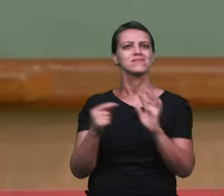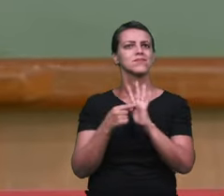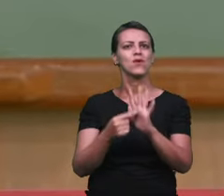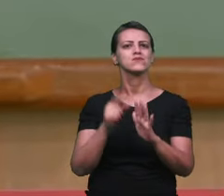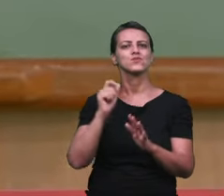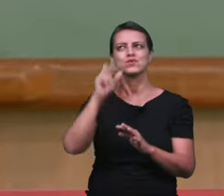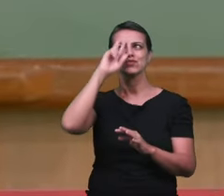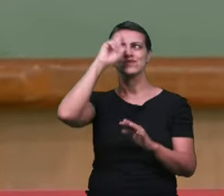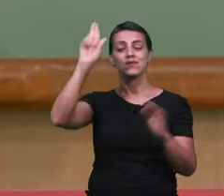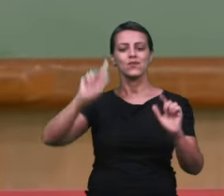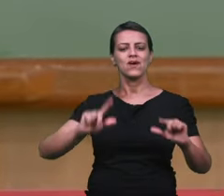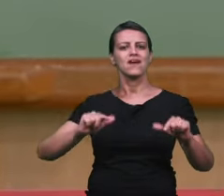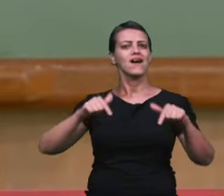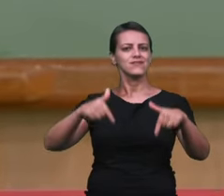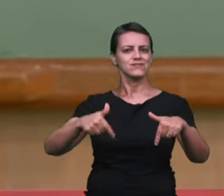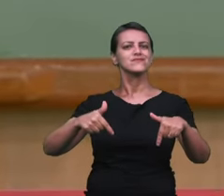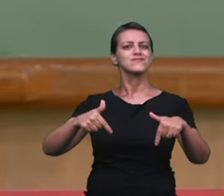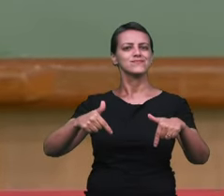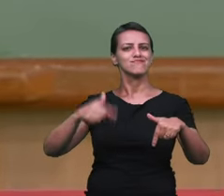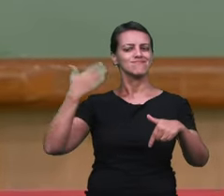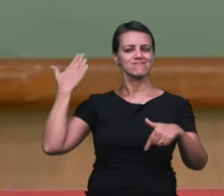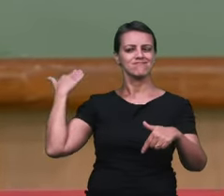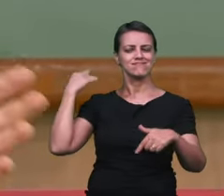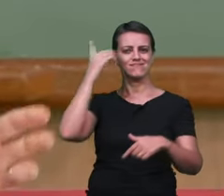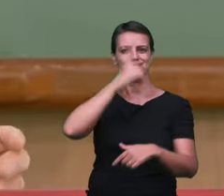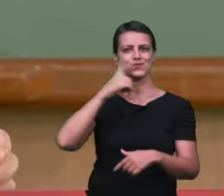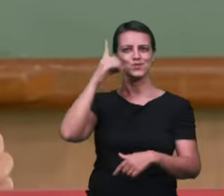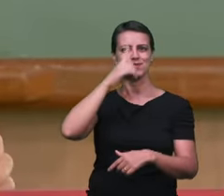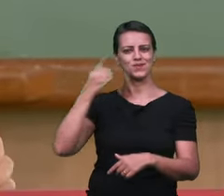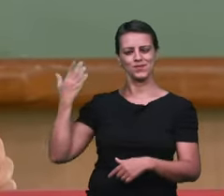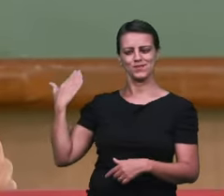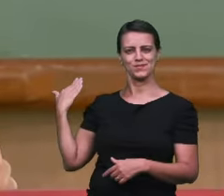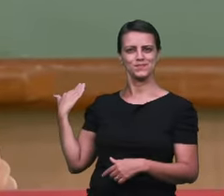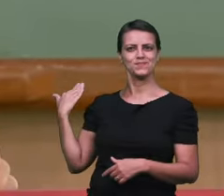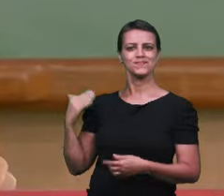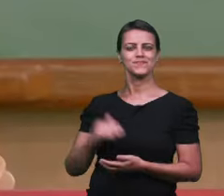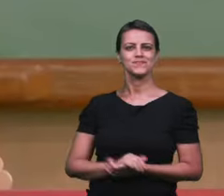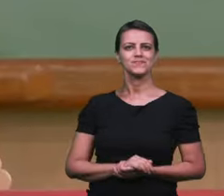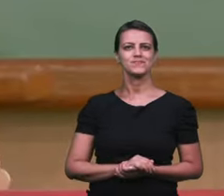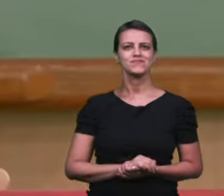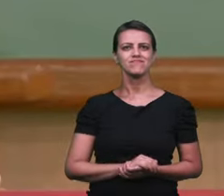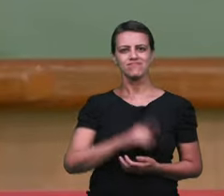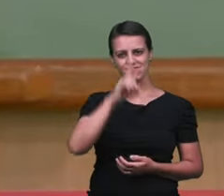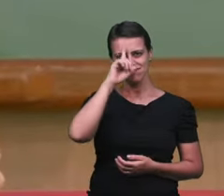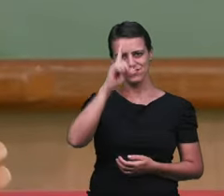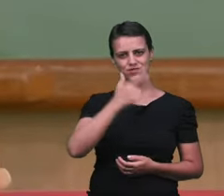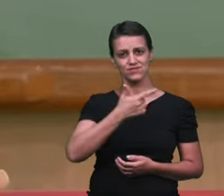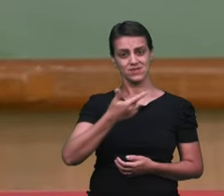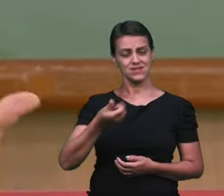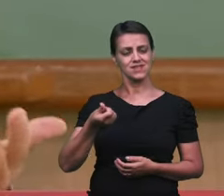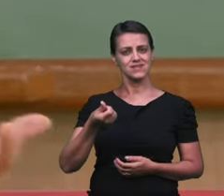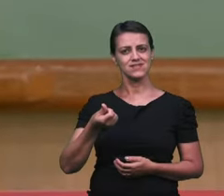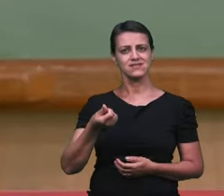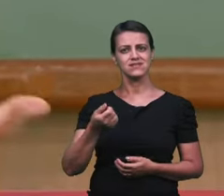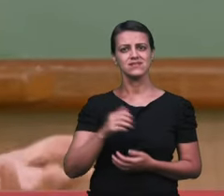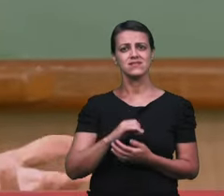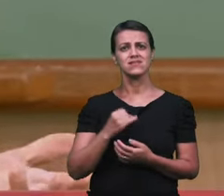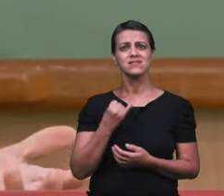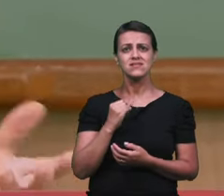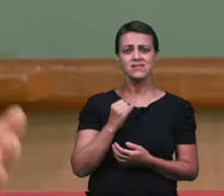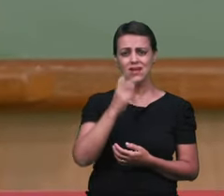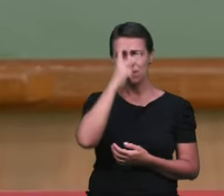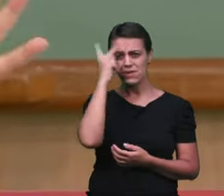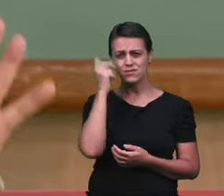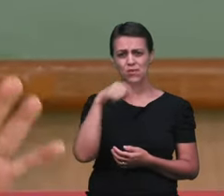dia do Trombetas e Festas, no último fim de semana, domingo passado, dia 26. E, aliás, se porventura alguém